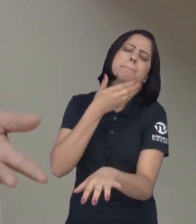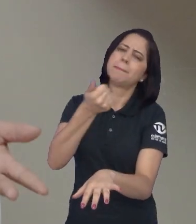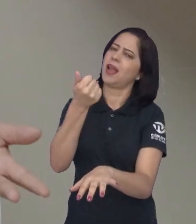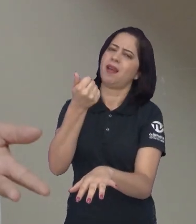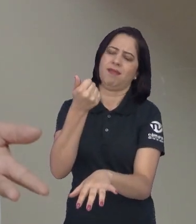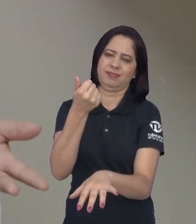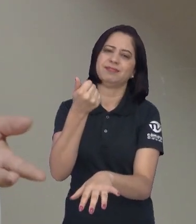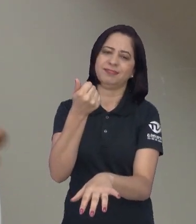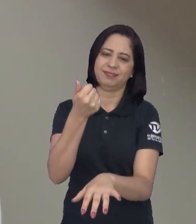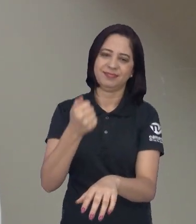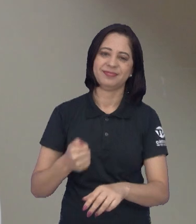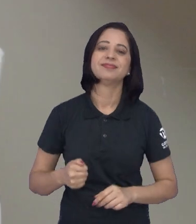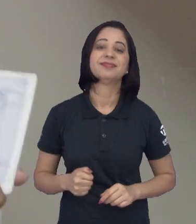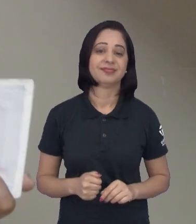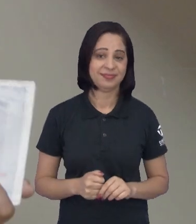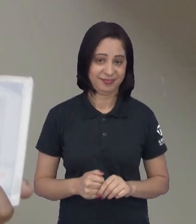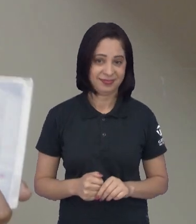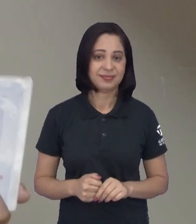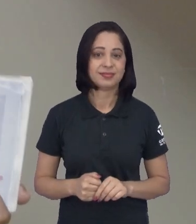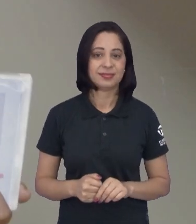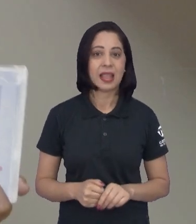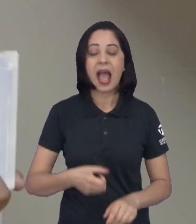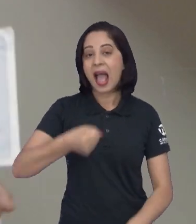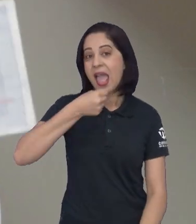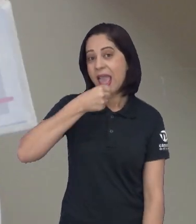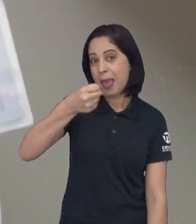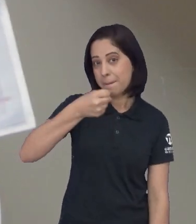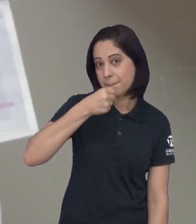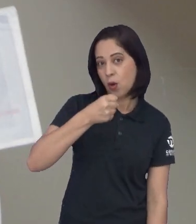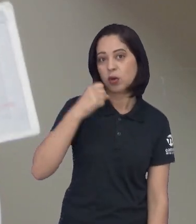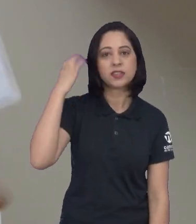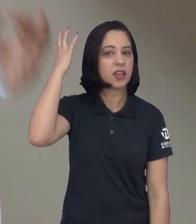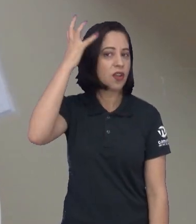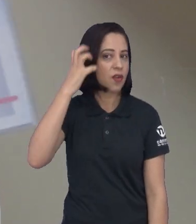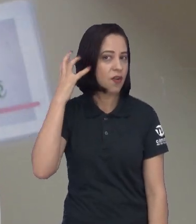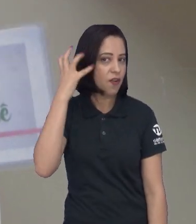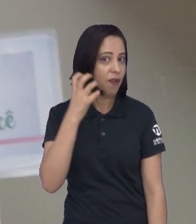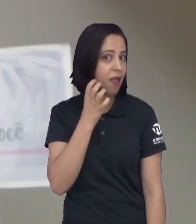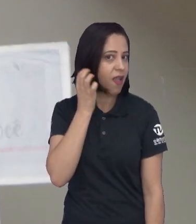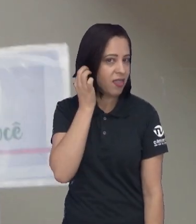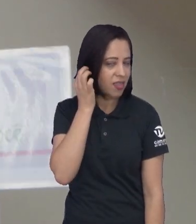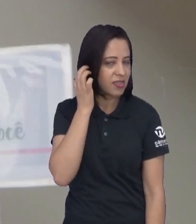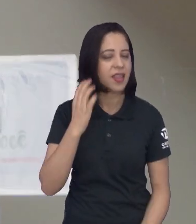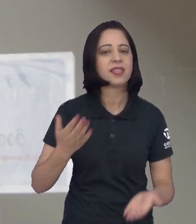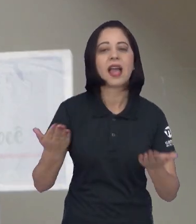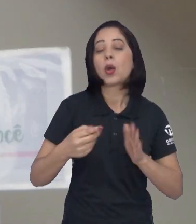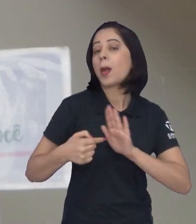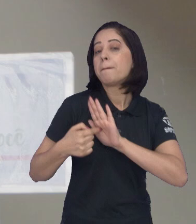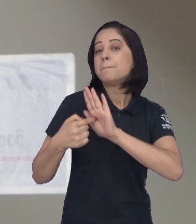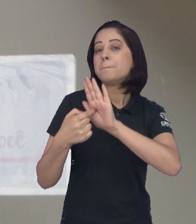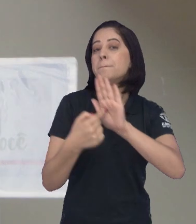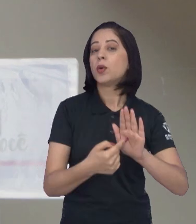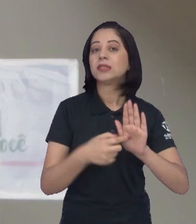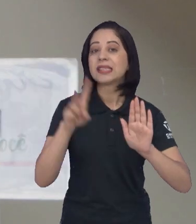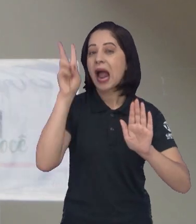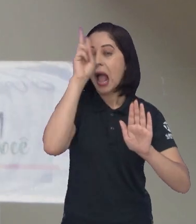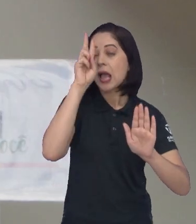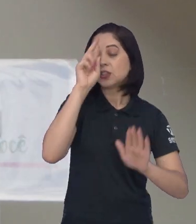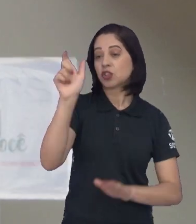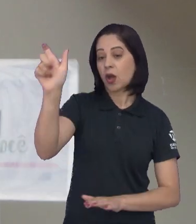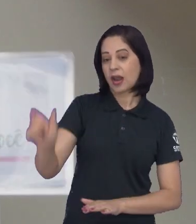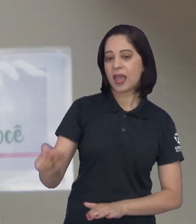do que tratar não é gente e a repórter Fernanda Santos vai compartilhar com a gente agora a história da